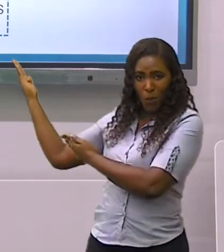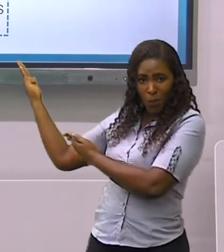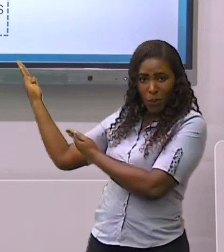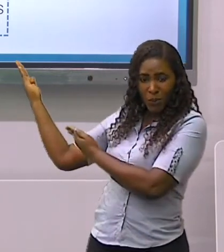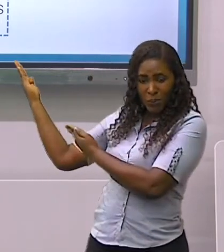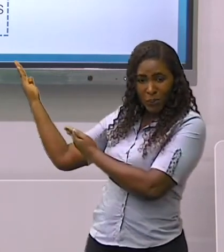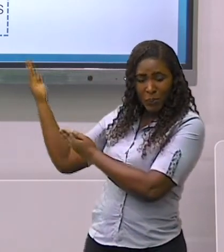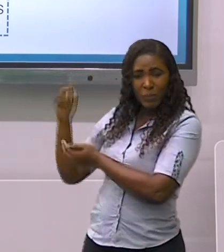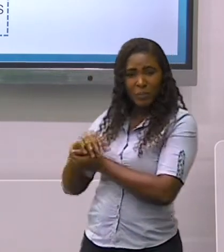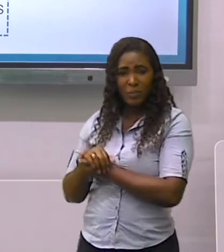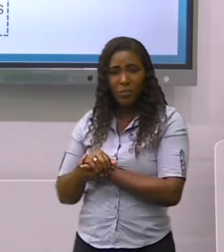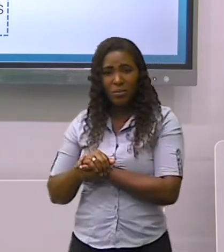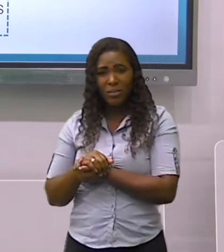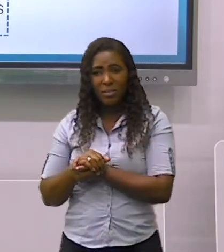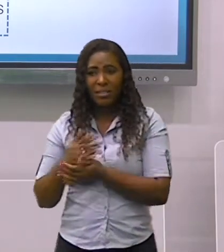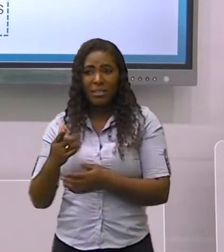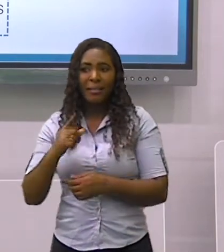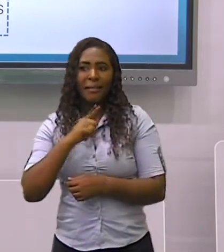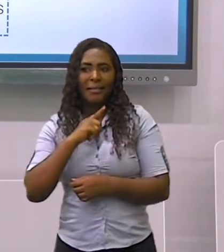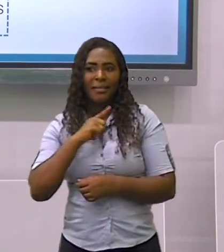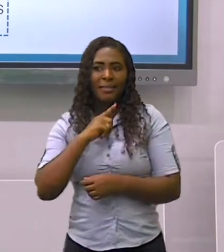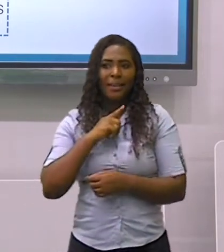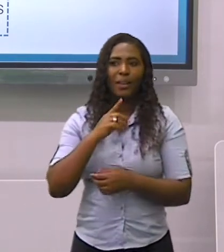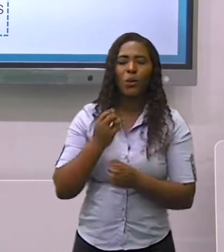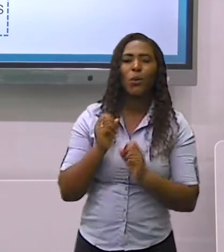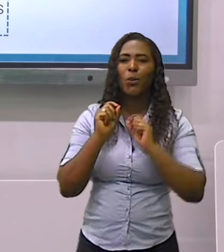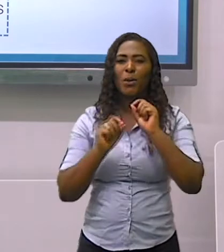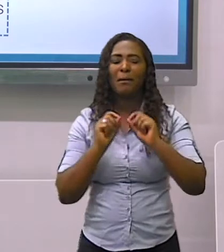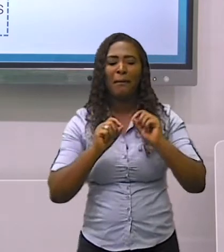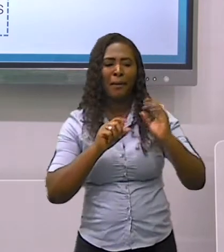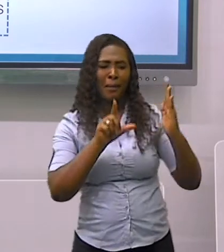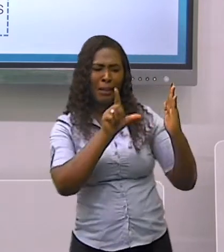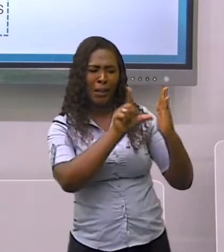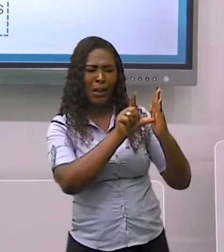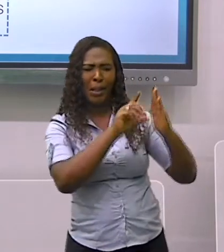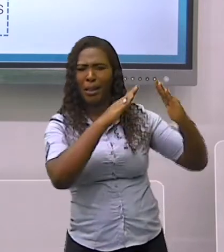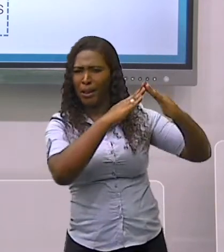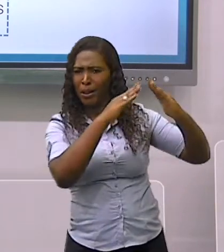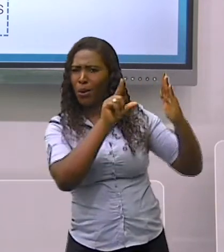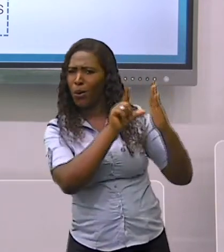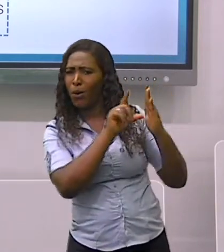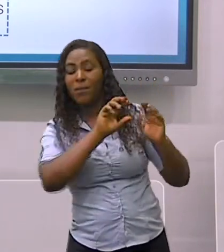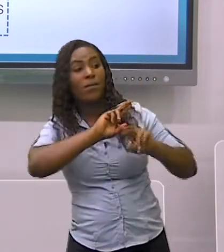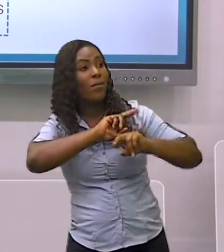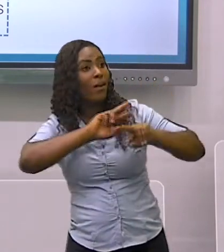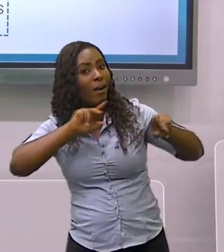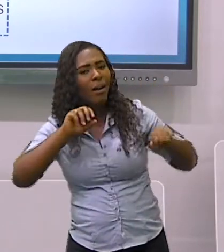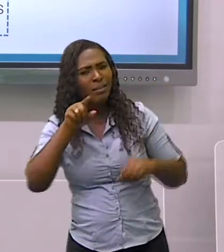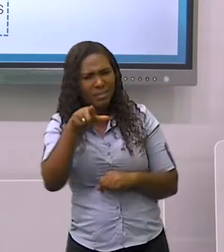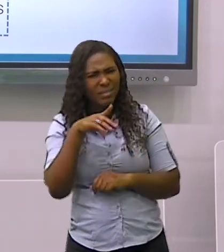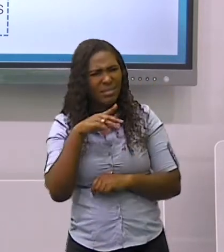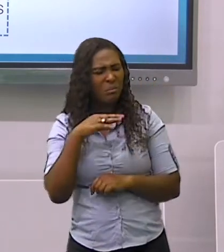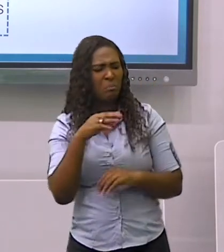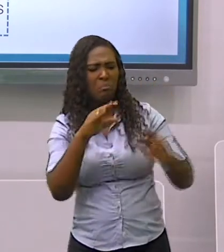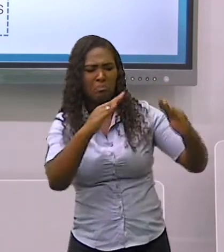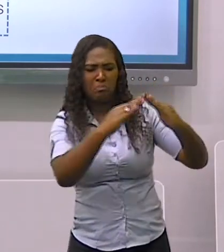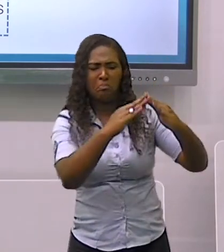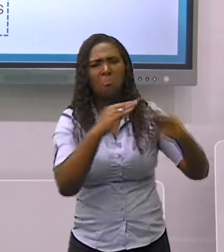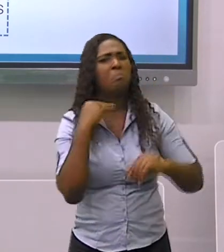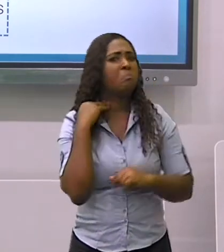característica de estar presente todo o comércio? Um segundo ponto importante para a